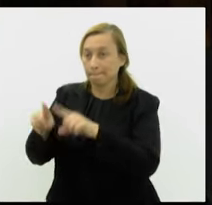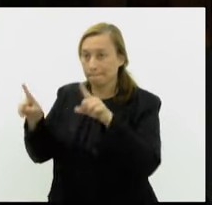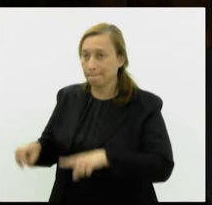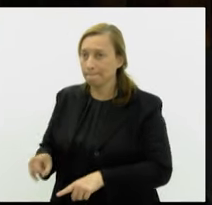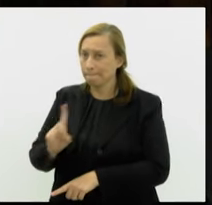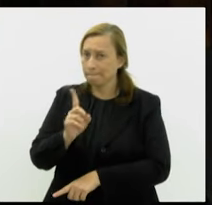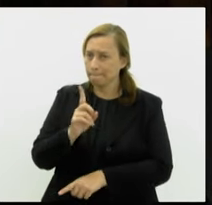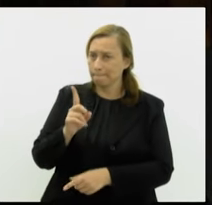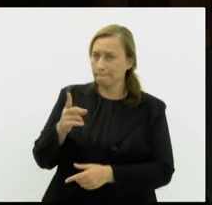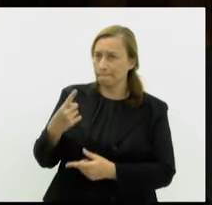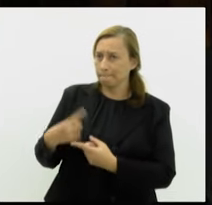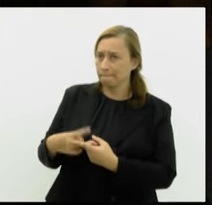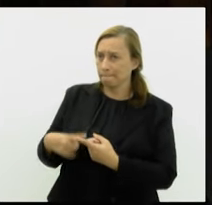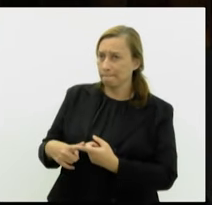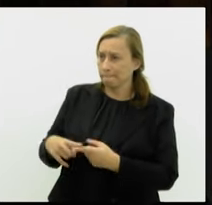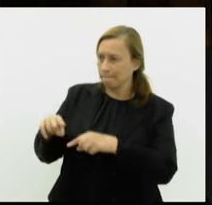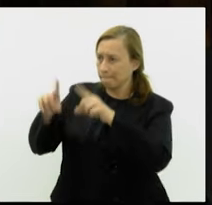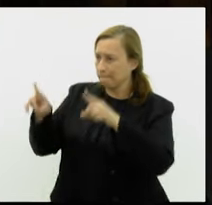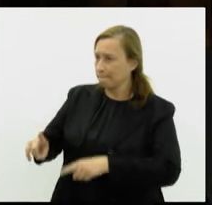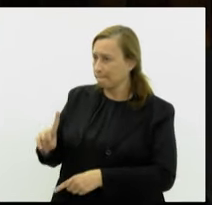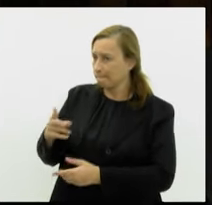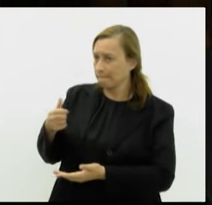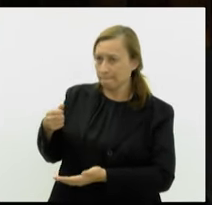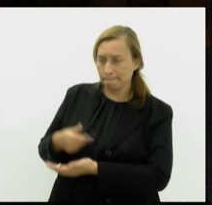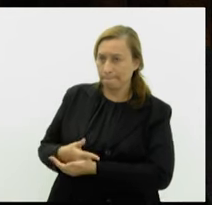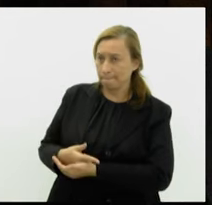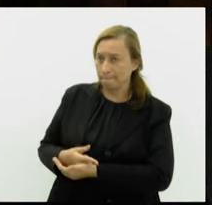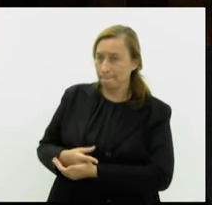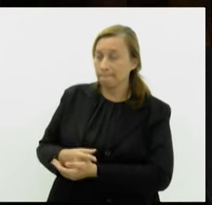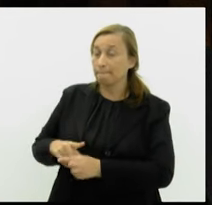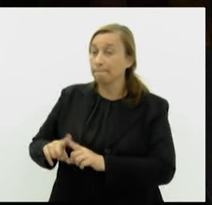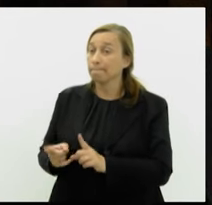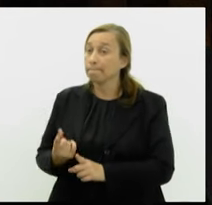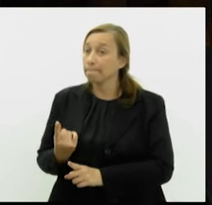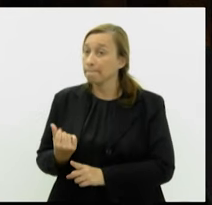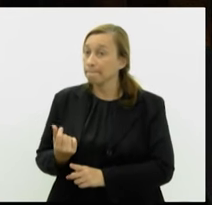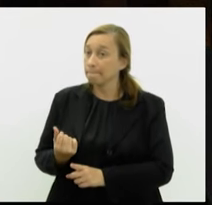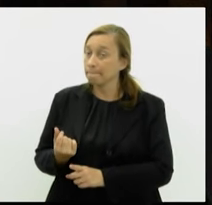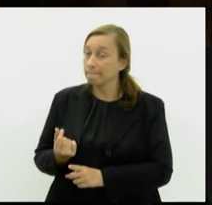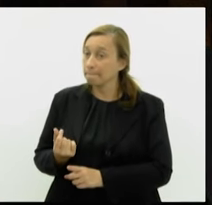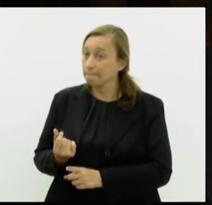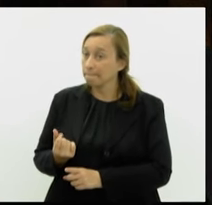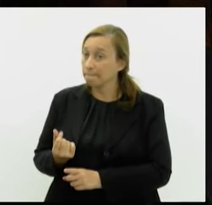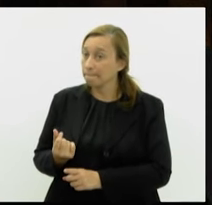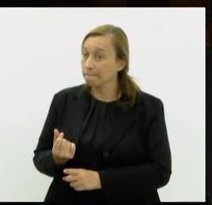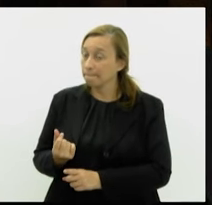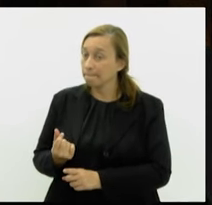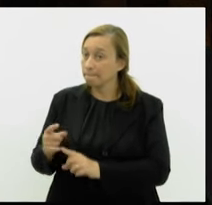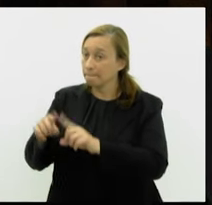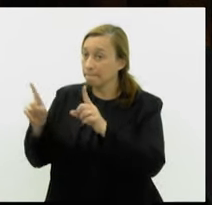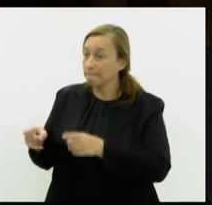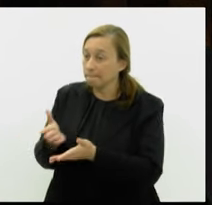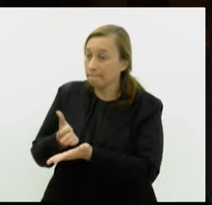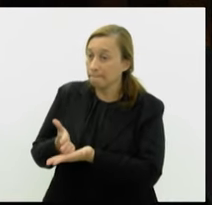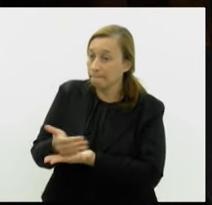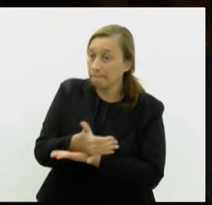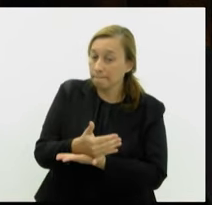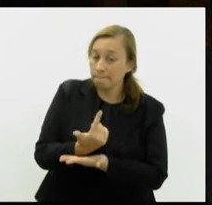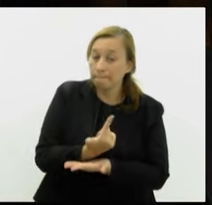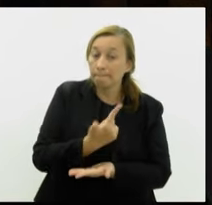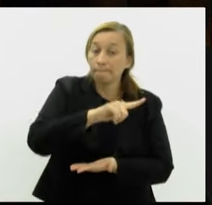os servidores não contribuíram, mas porque o dinheiro da contribuição dos servidores foi desviado para outras